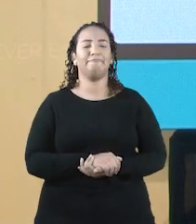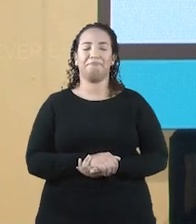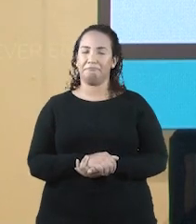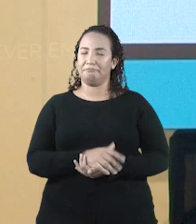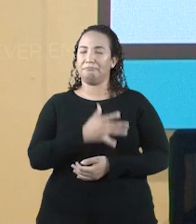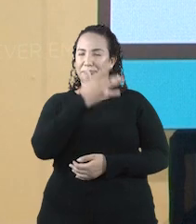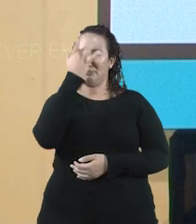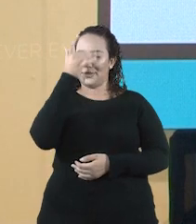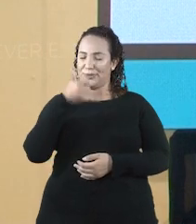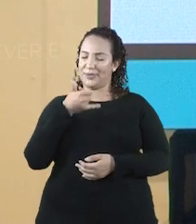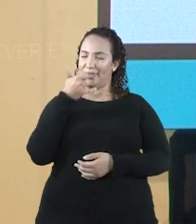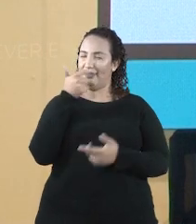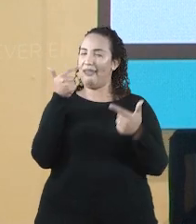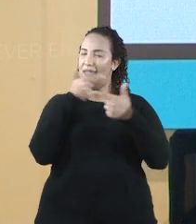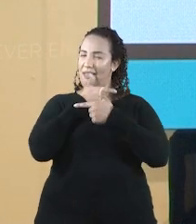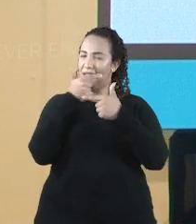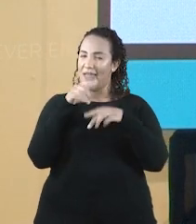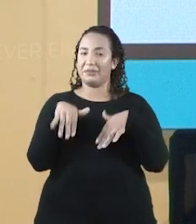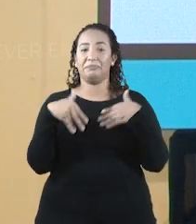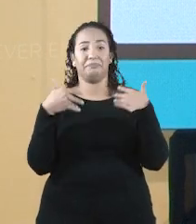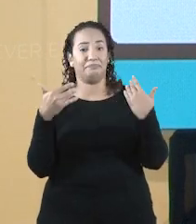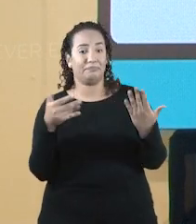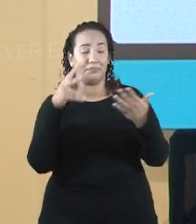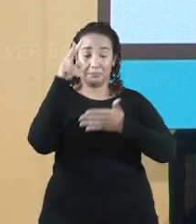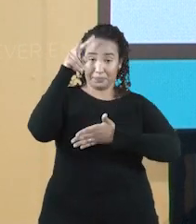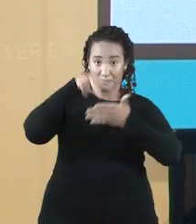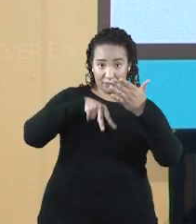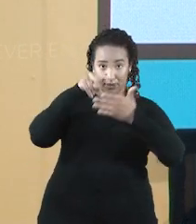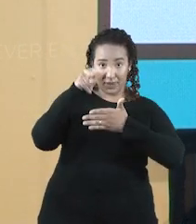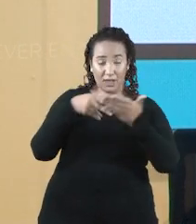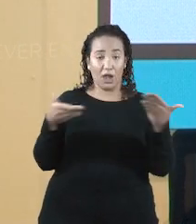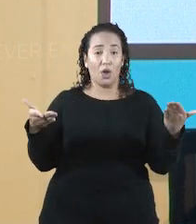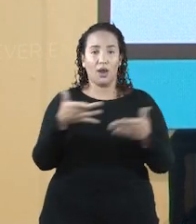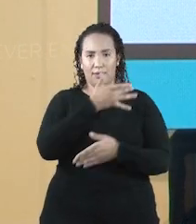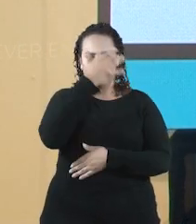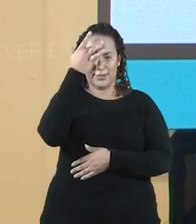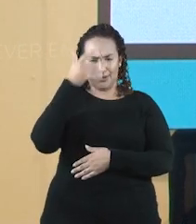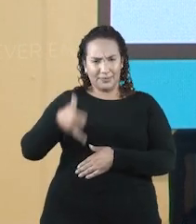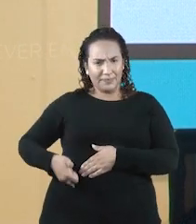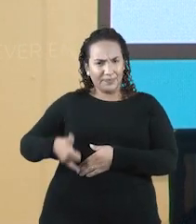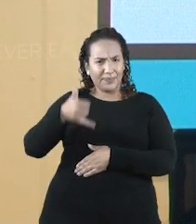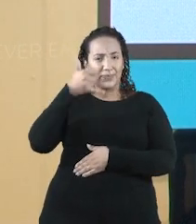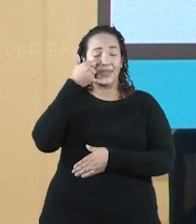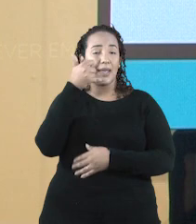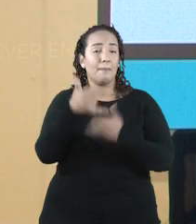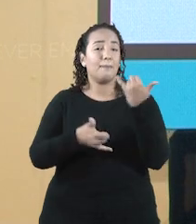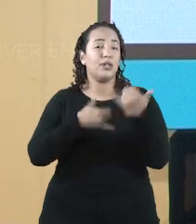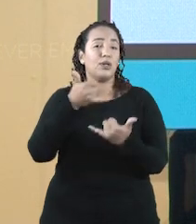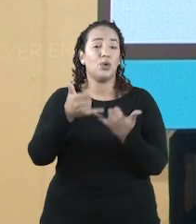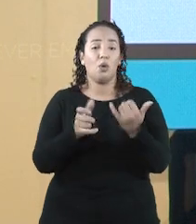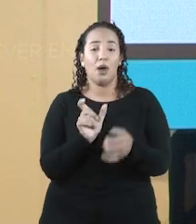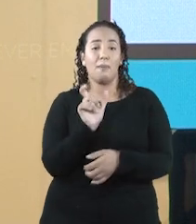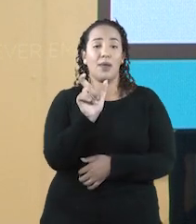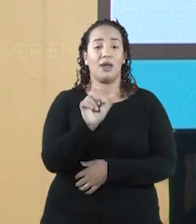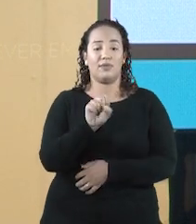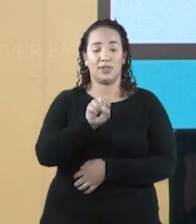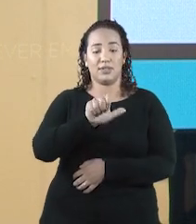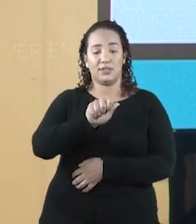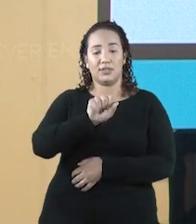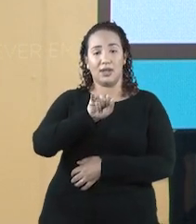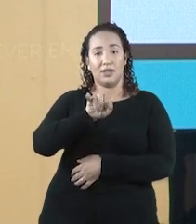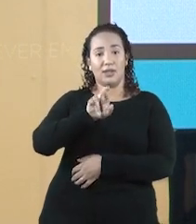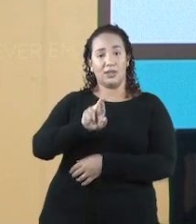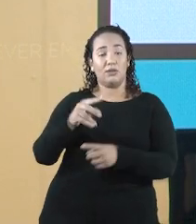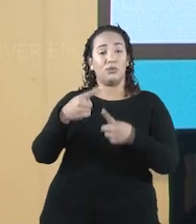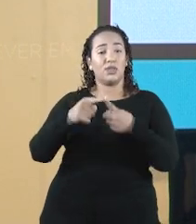engraçadinha essa pessoa, não é? Nessa anedota que acabamos de ler, quem ligou para a banca brinca com o sentido da